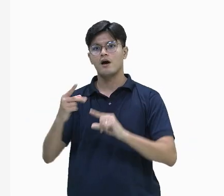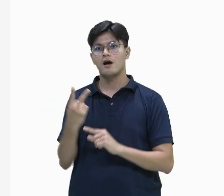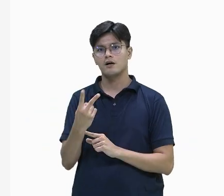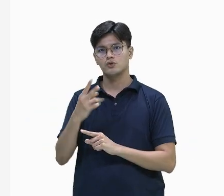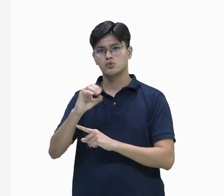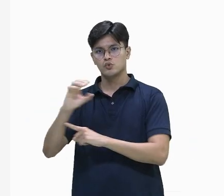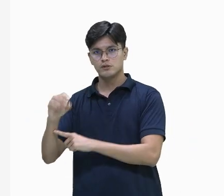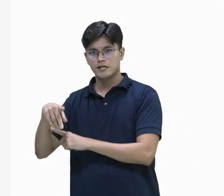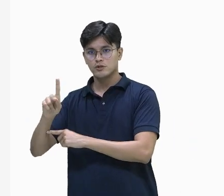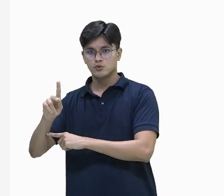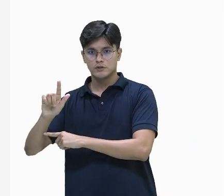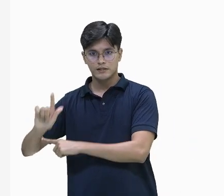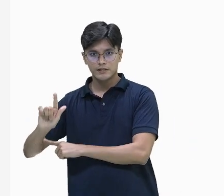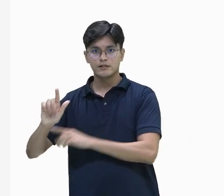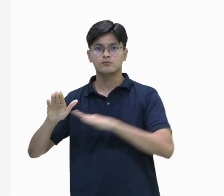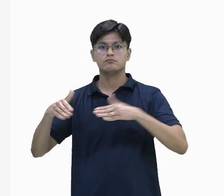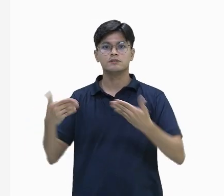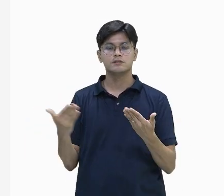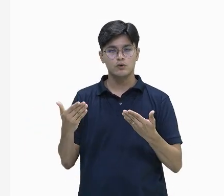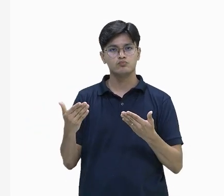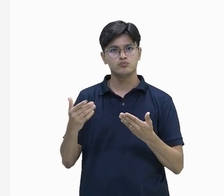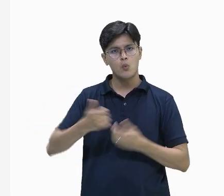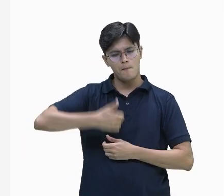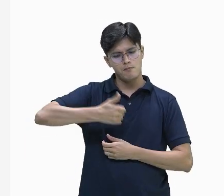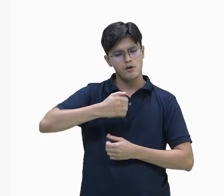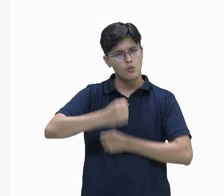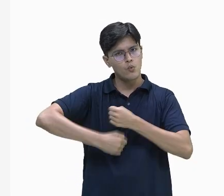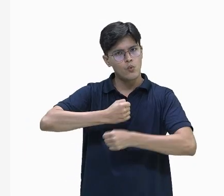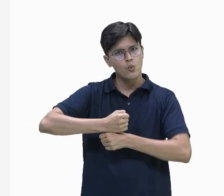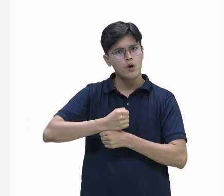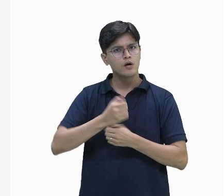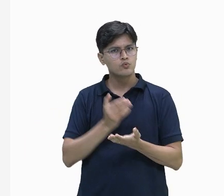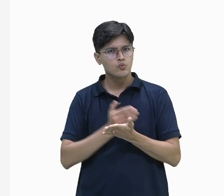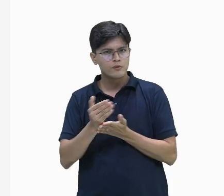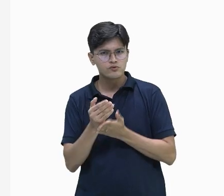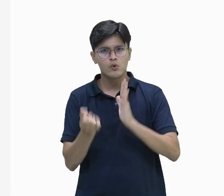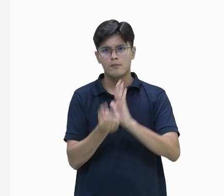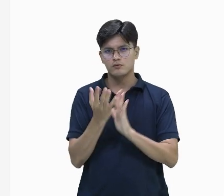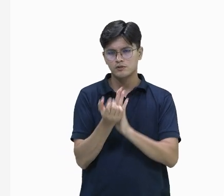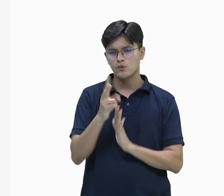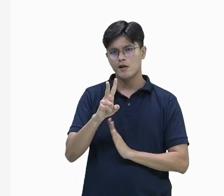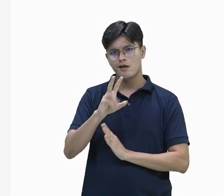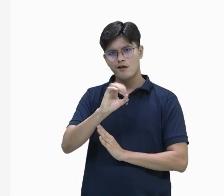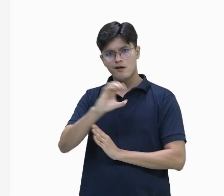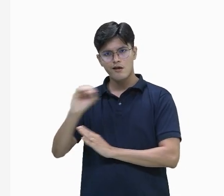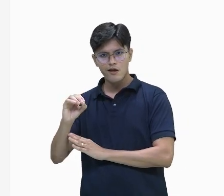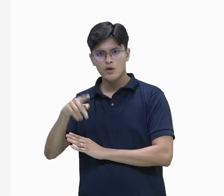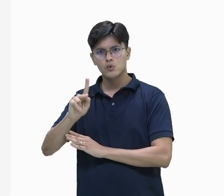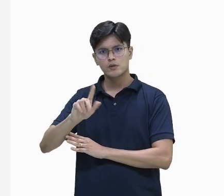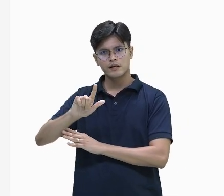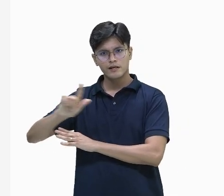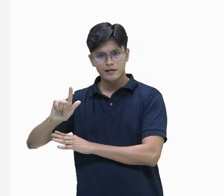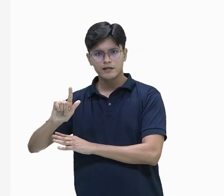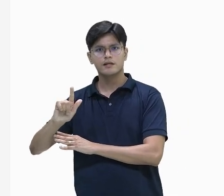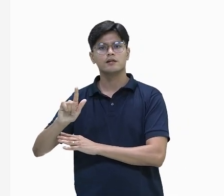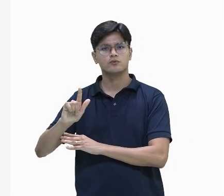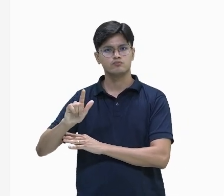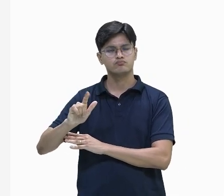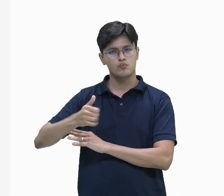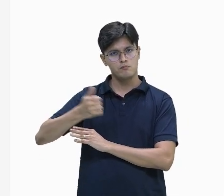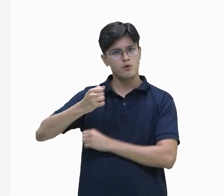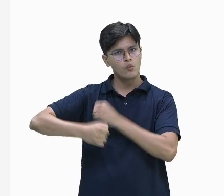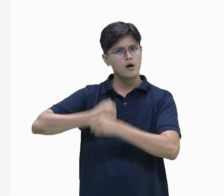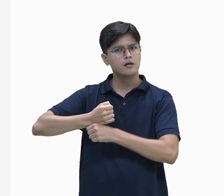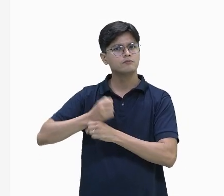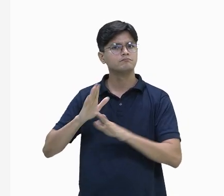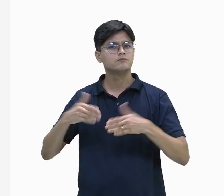ano, podemos escrever isso em forma de uma equação do primeiro grau, não é, professor Paulo? Professor, então, como você falou, e nós